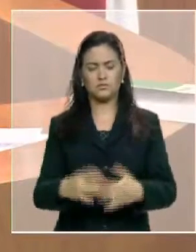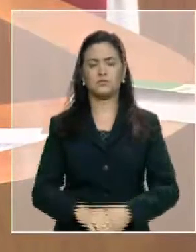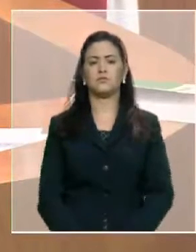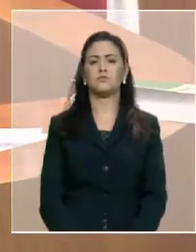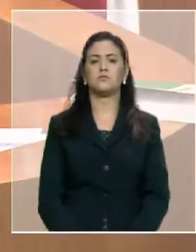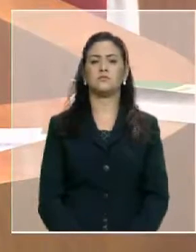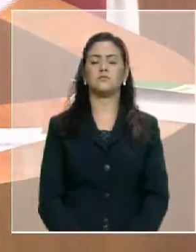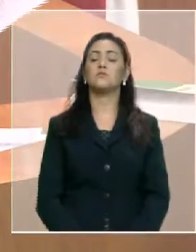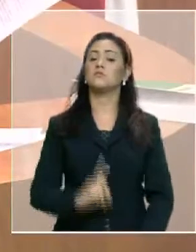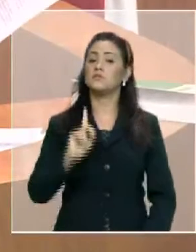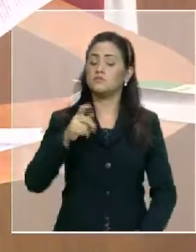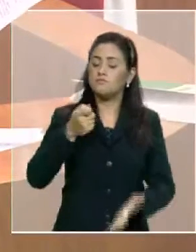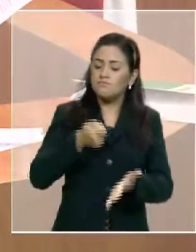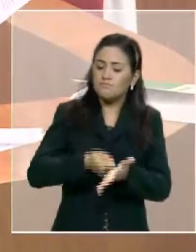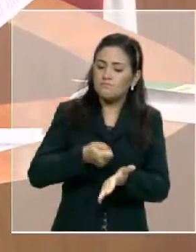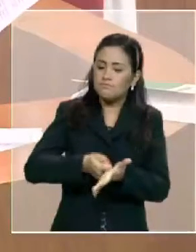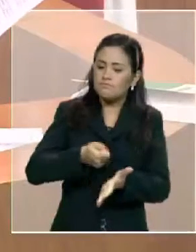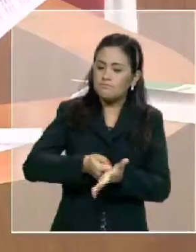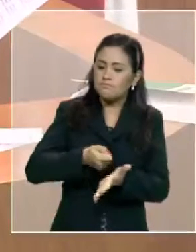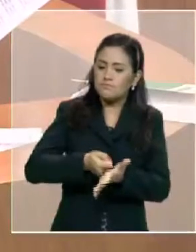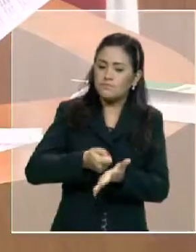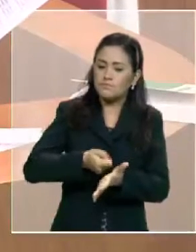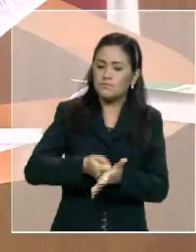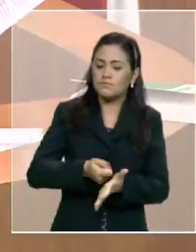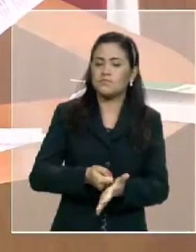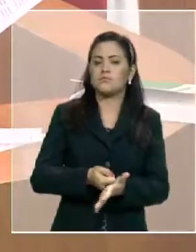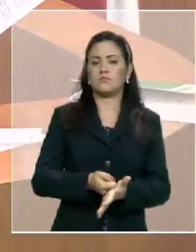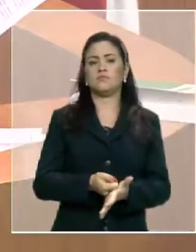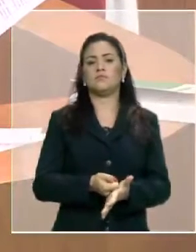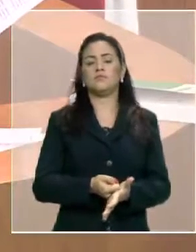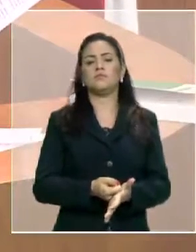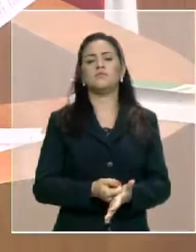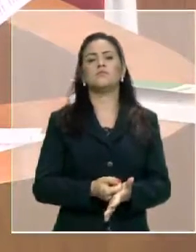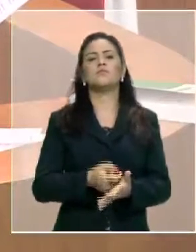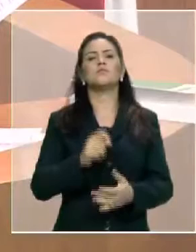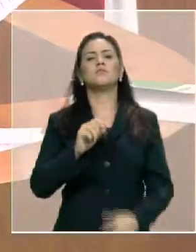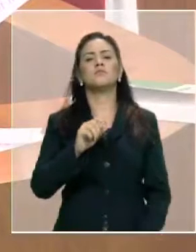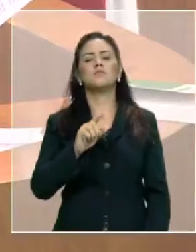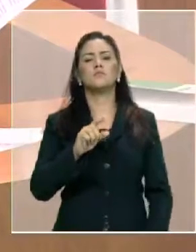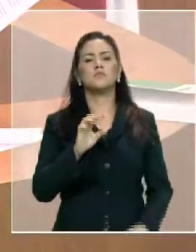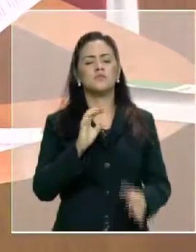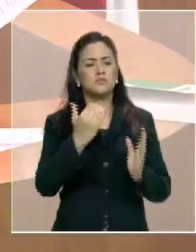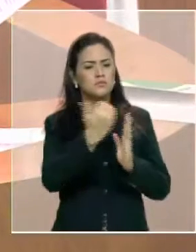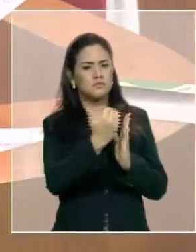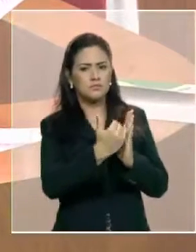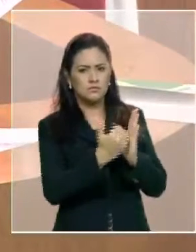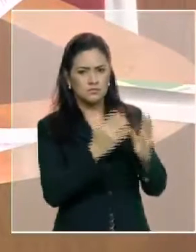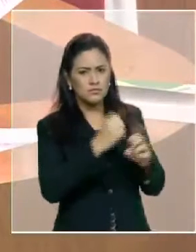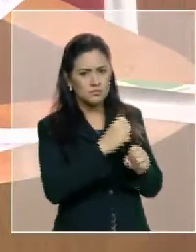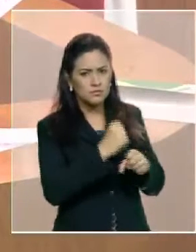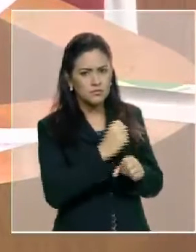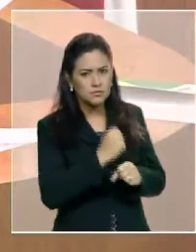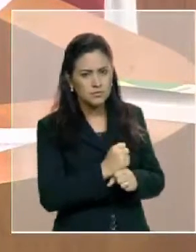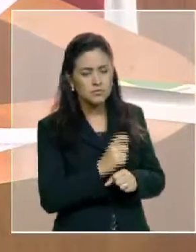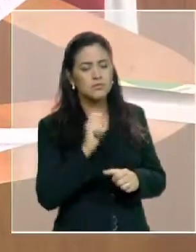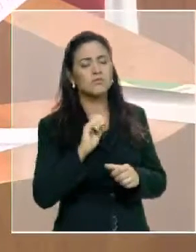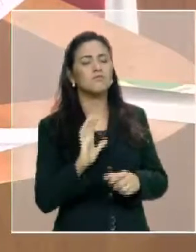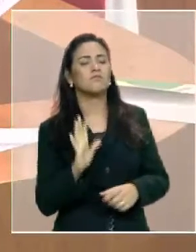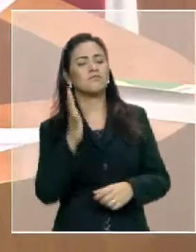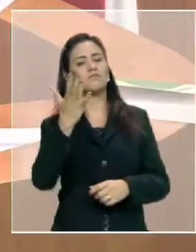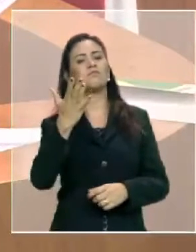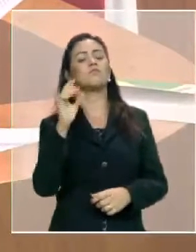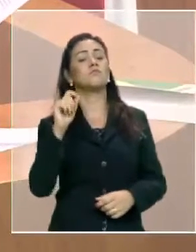é obrigatória a execução orçamentária e financeira de forma equitativa na programação